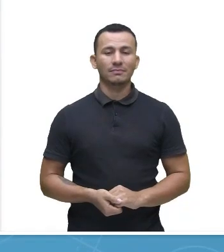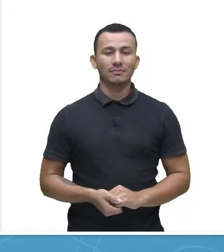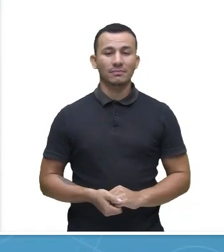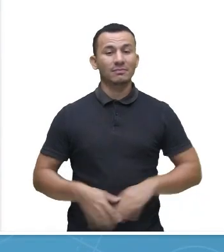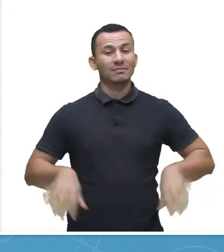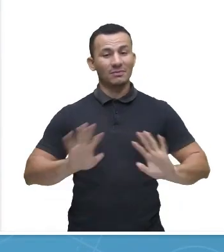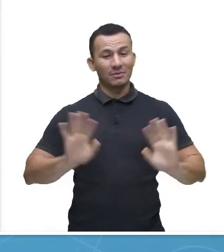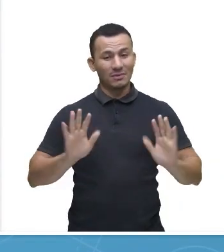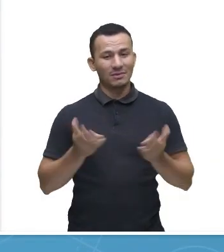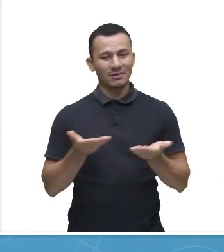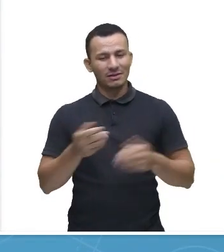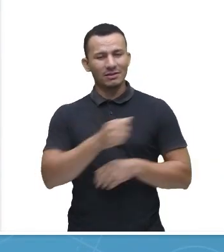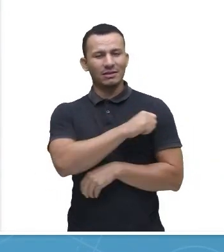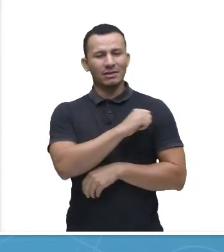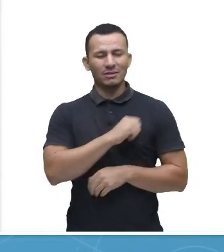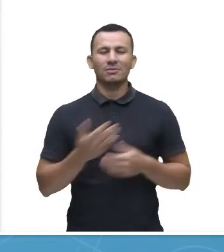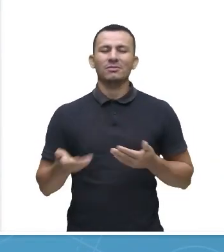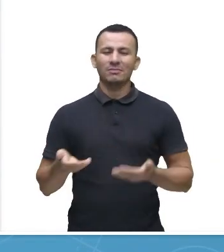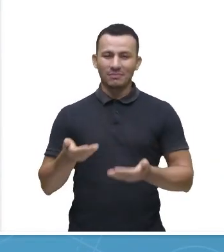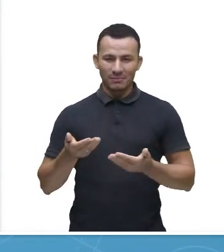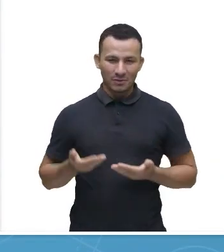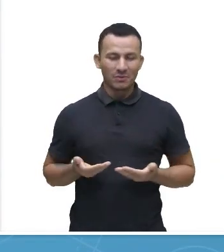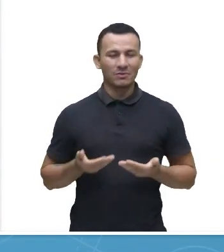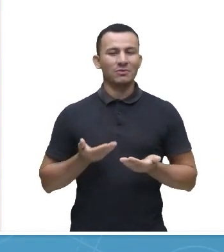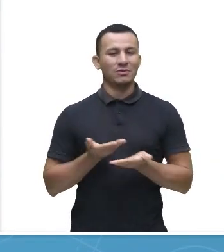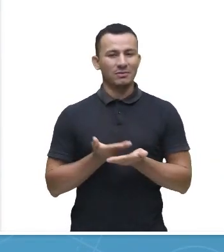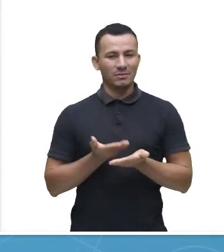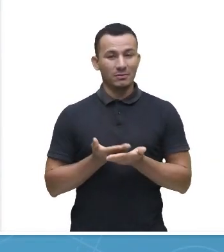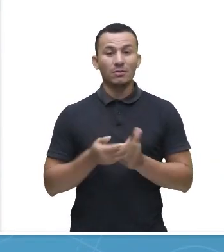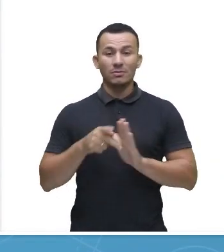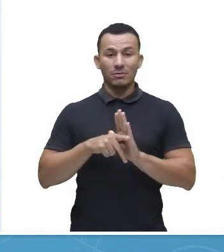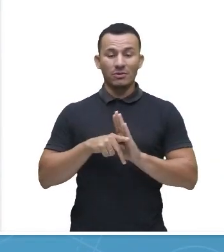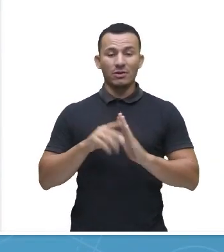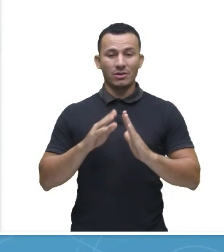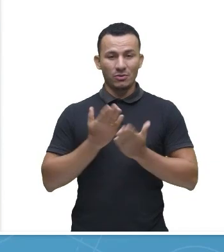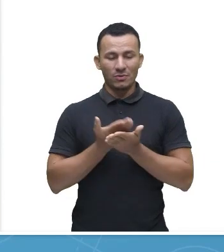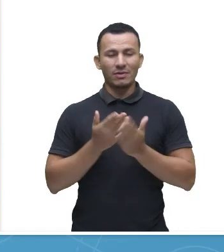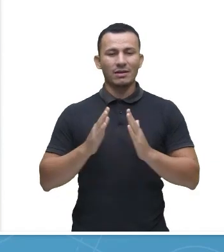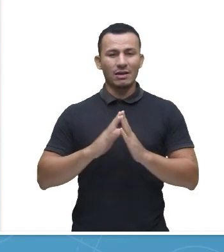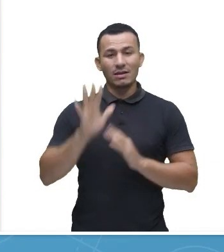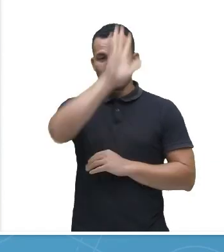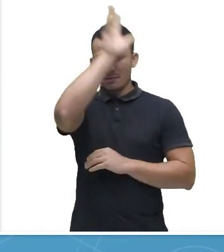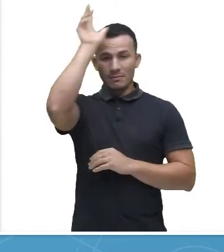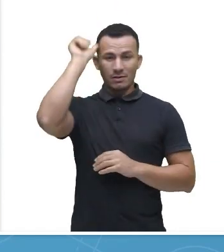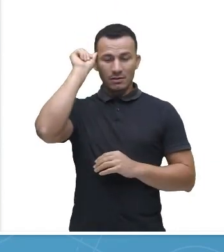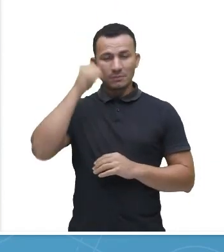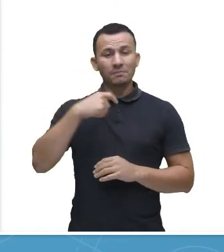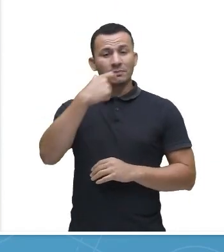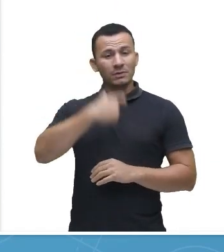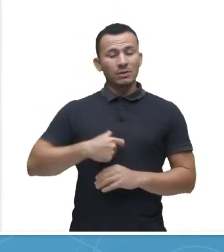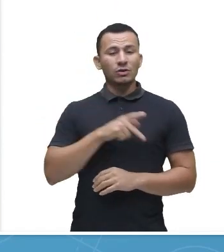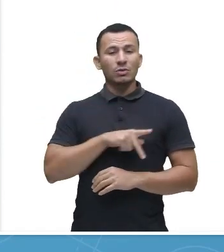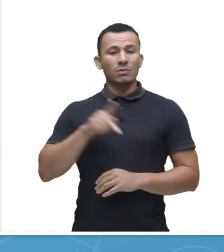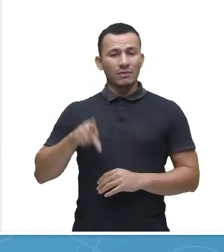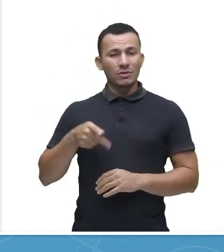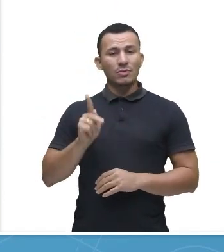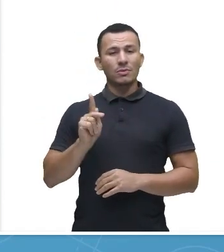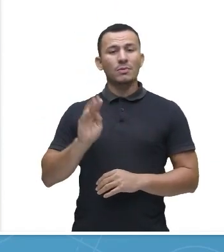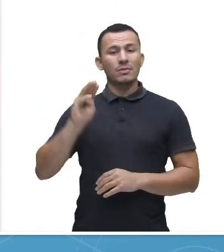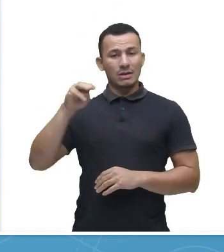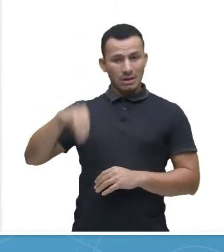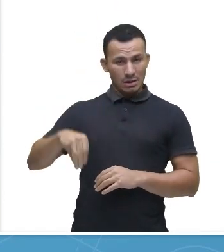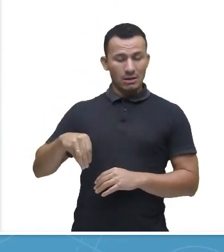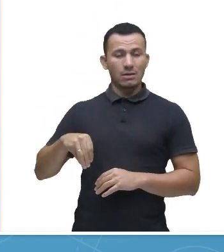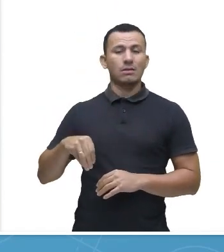Olá pessoal, sejam bem-vindos a mais uma aula aqui do Aula em Casa Amazonas. Eu sou o professor Kim Raoni,